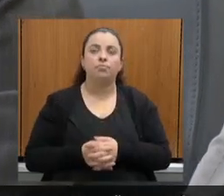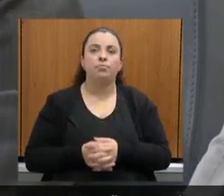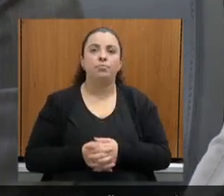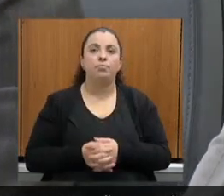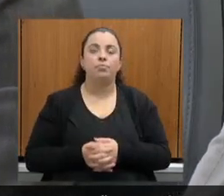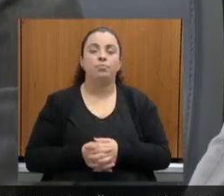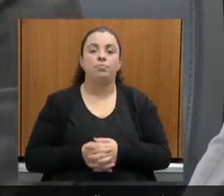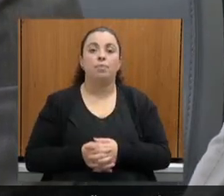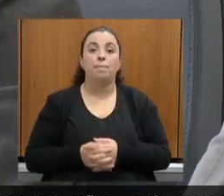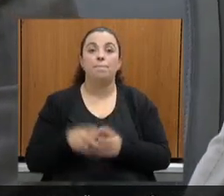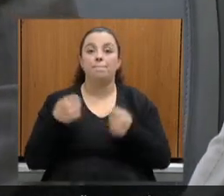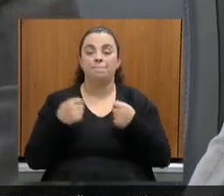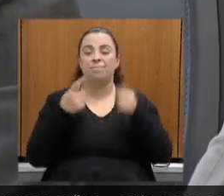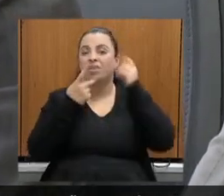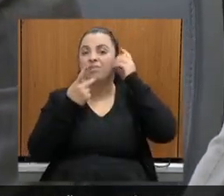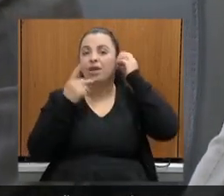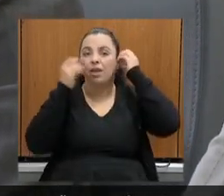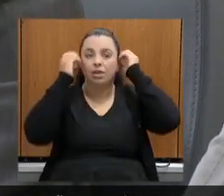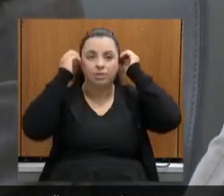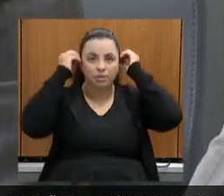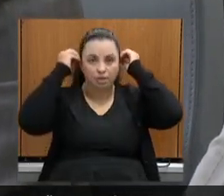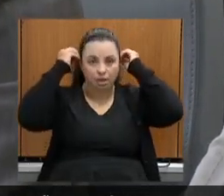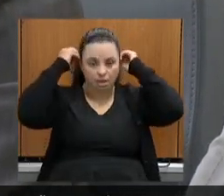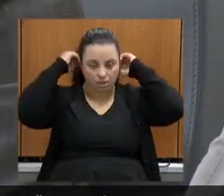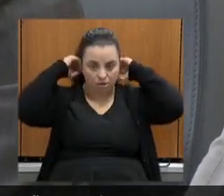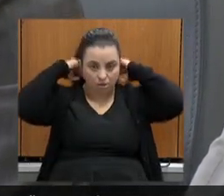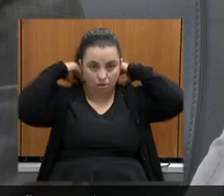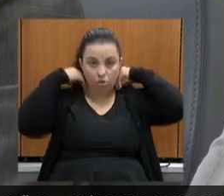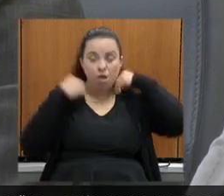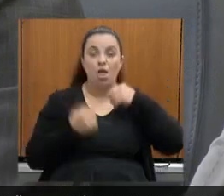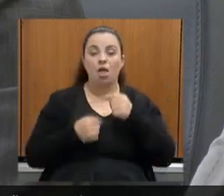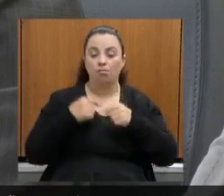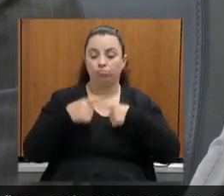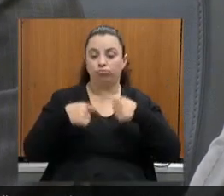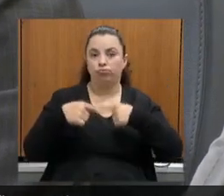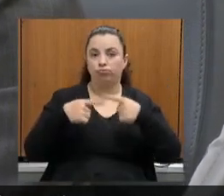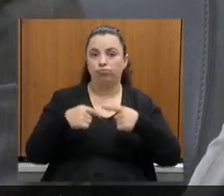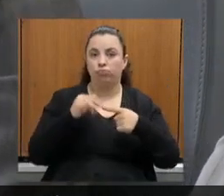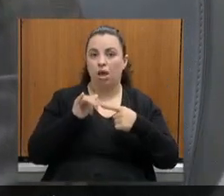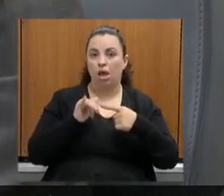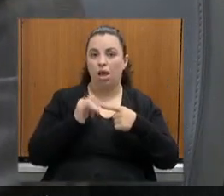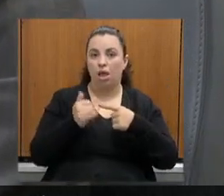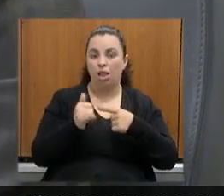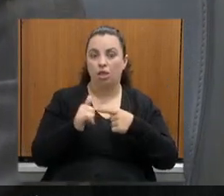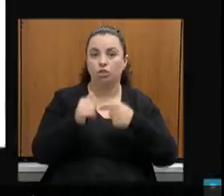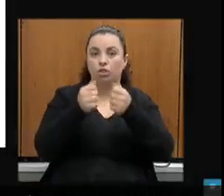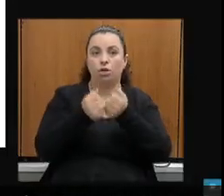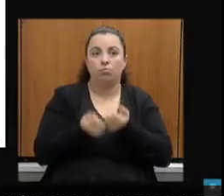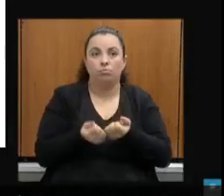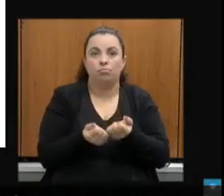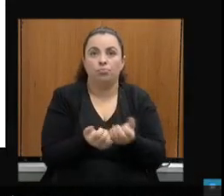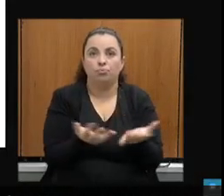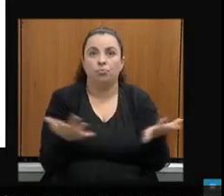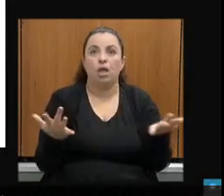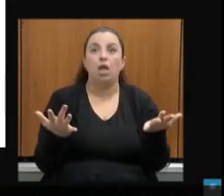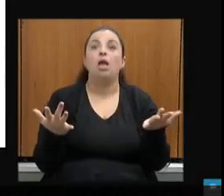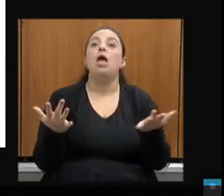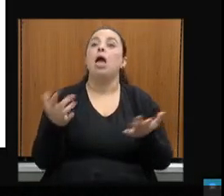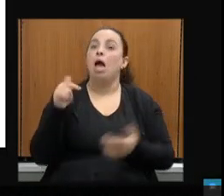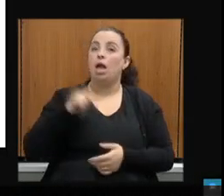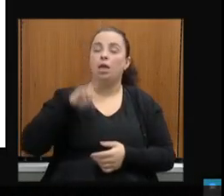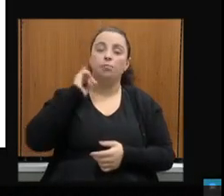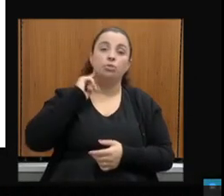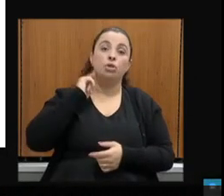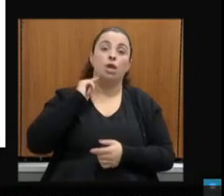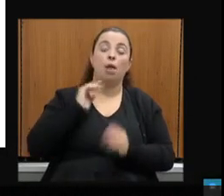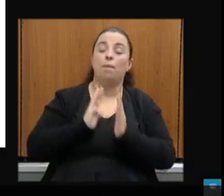difícil não não falar sobre geração distribuída né obviamente geração distribuída a gente é é o maior mercado de geração